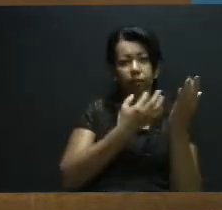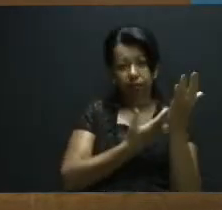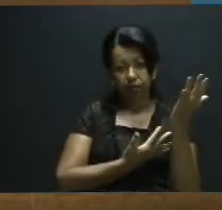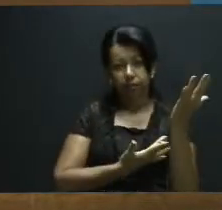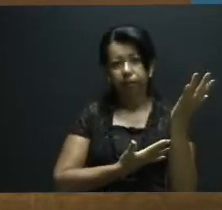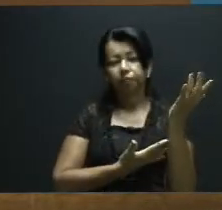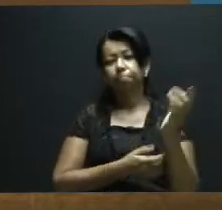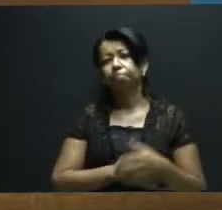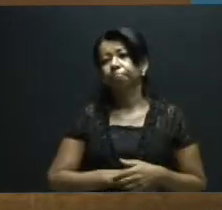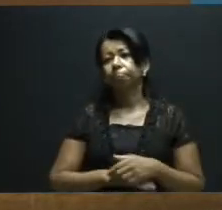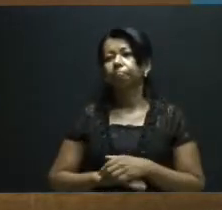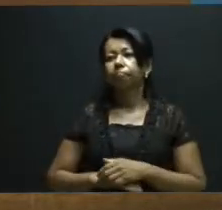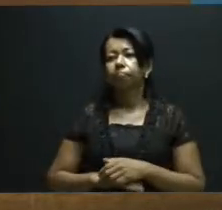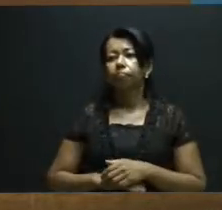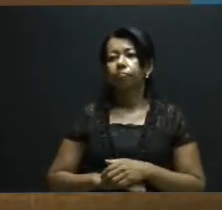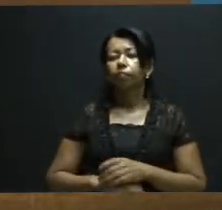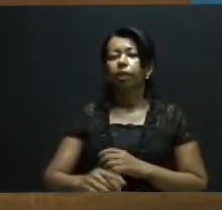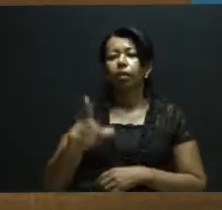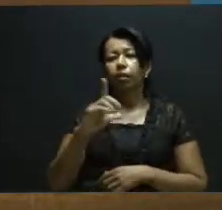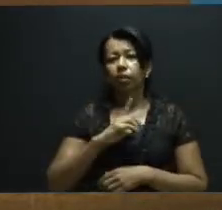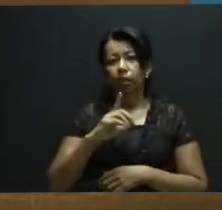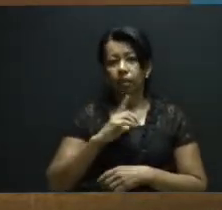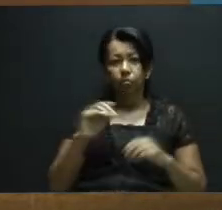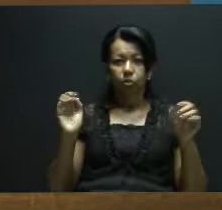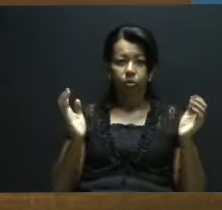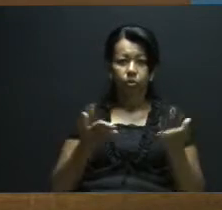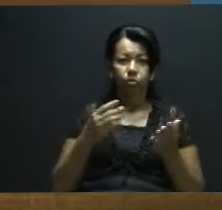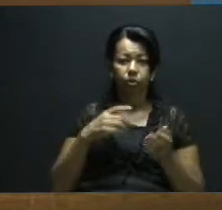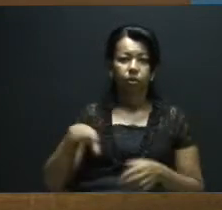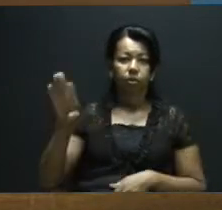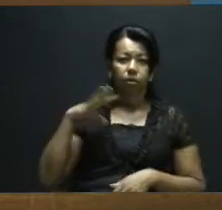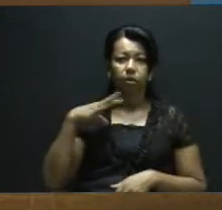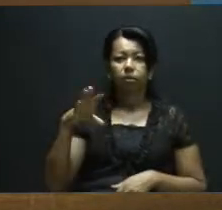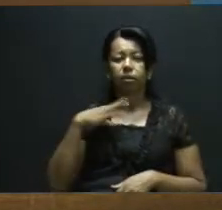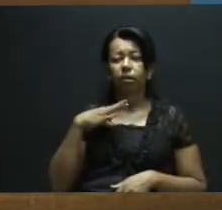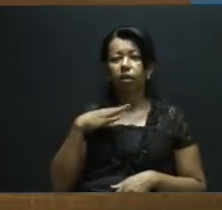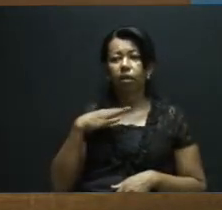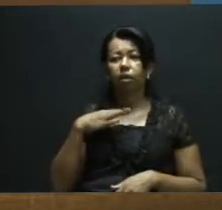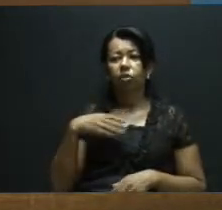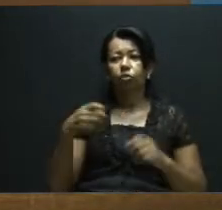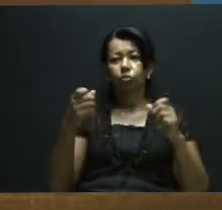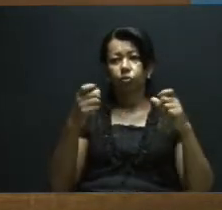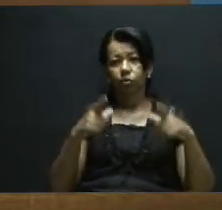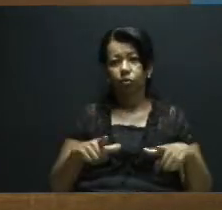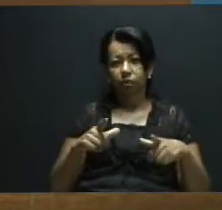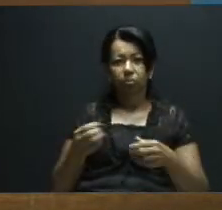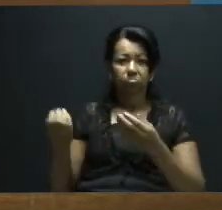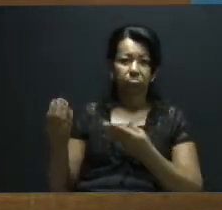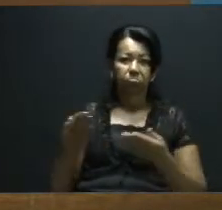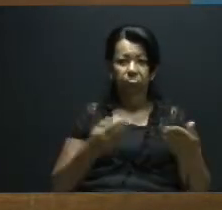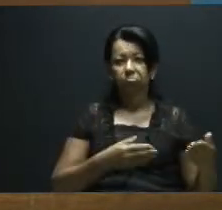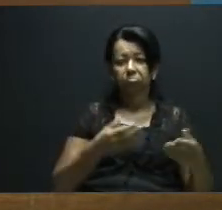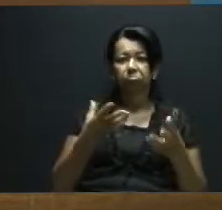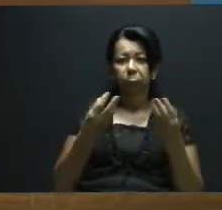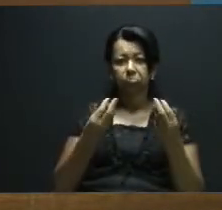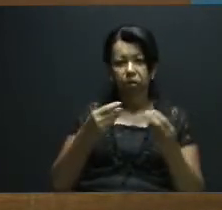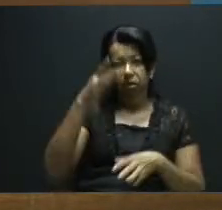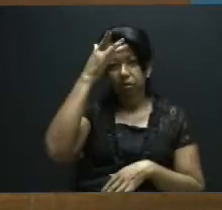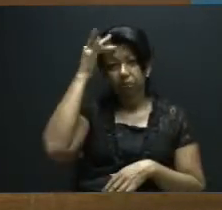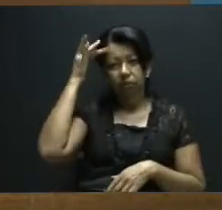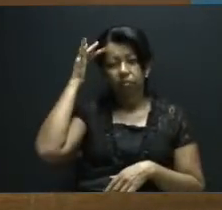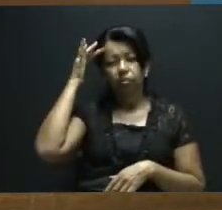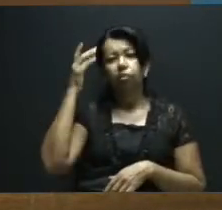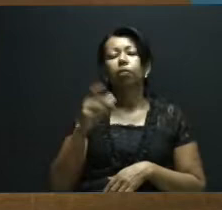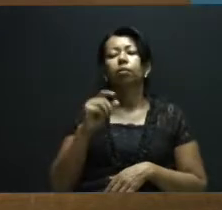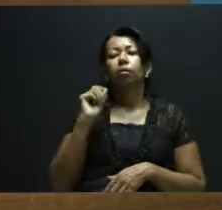sangue nós temos aí hoje na cidade um custo que atende centenas de pessoas que